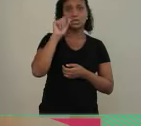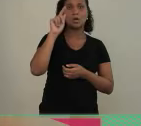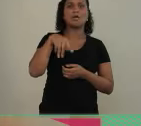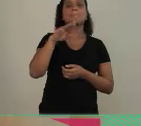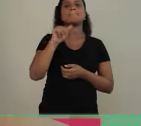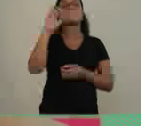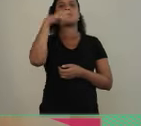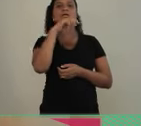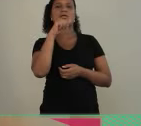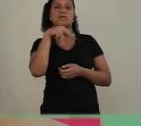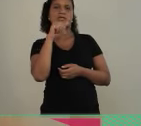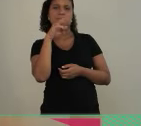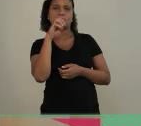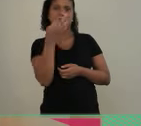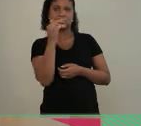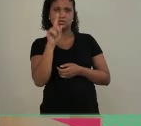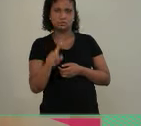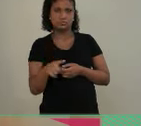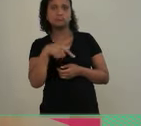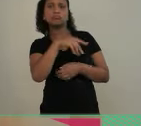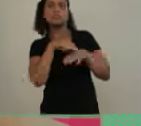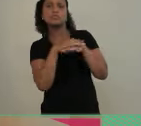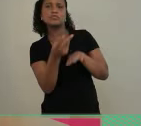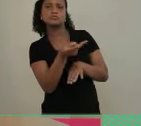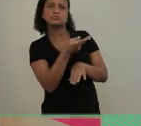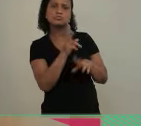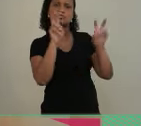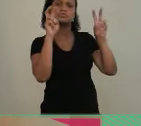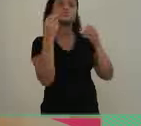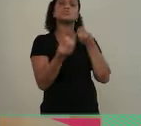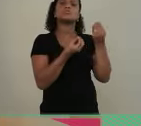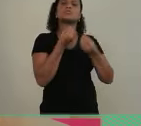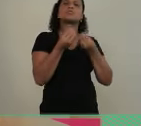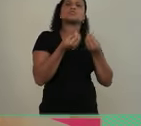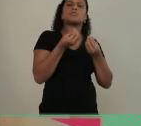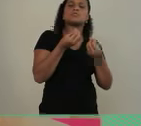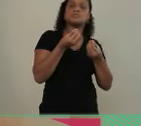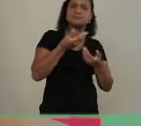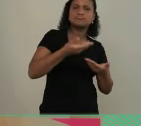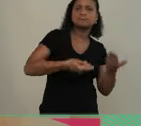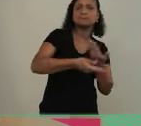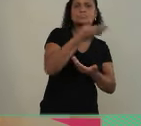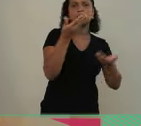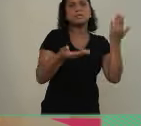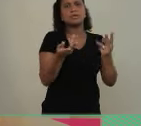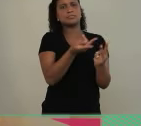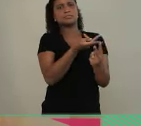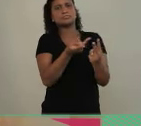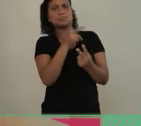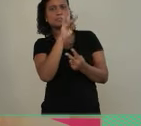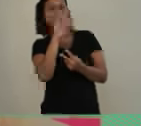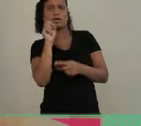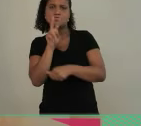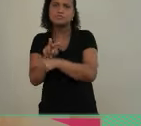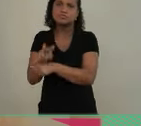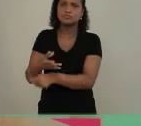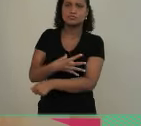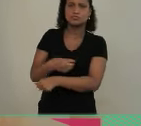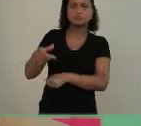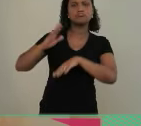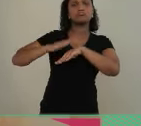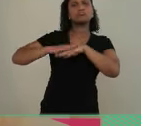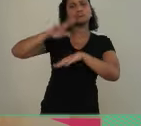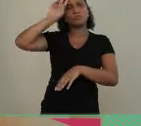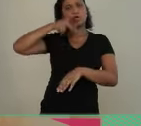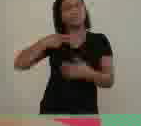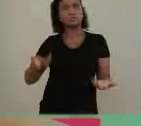Lúcia é mãe de Ana Beatriz. Conversamos com as duas sobre o delicado equilíbrio entre o desejo dos pais de proteger os filhos e a autonomia